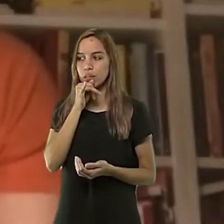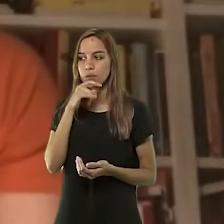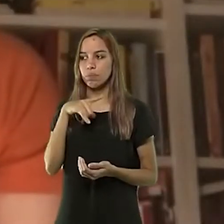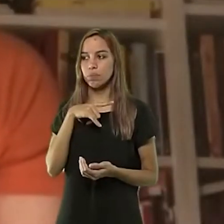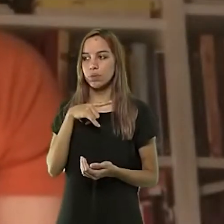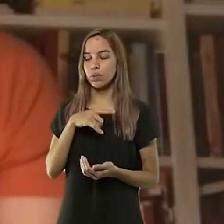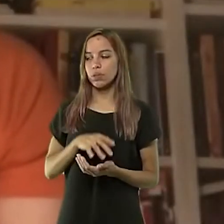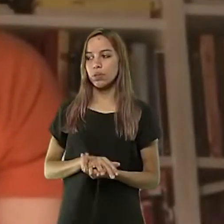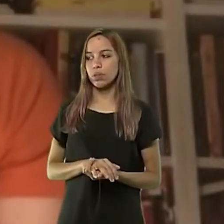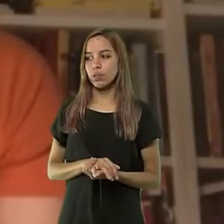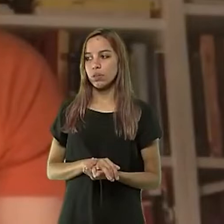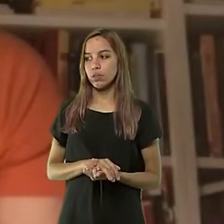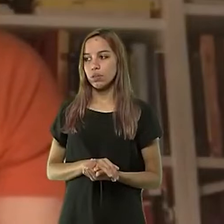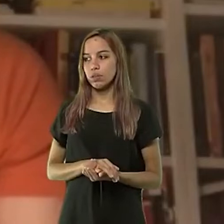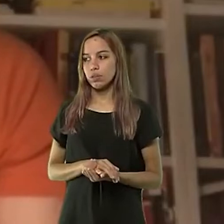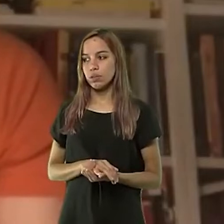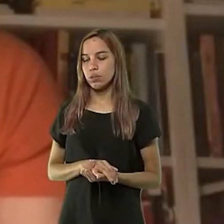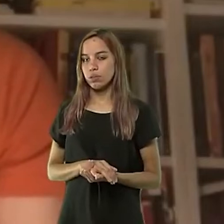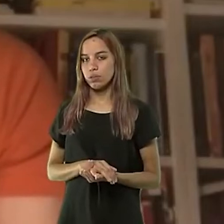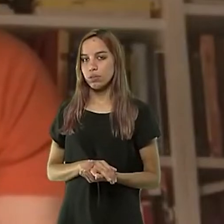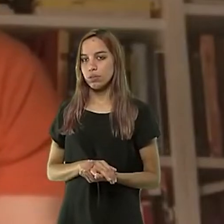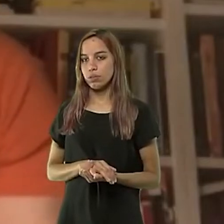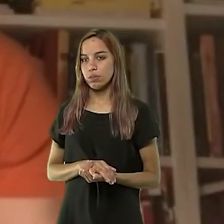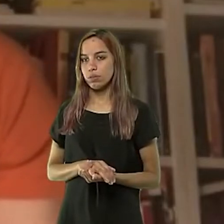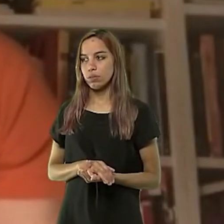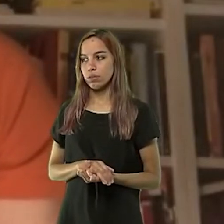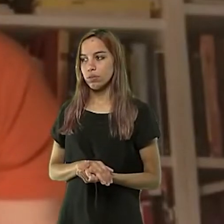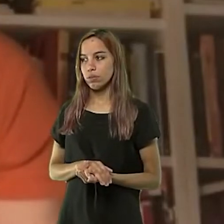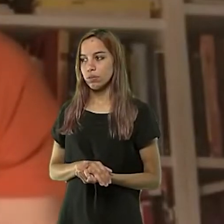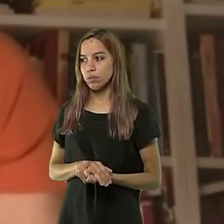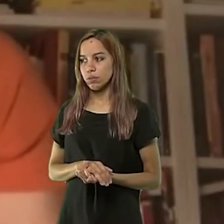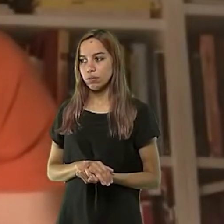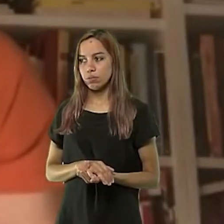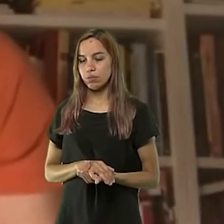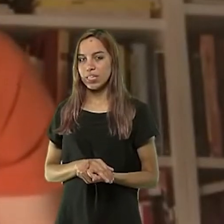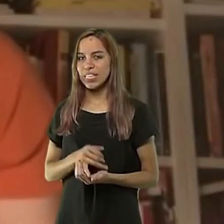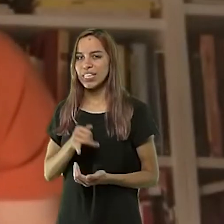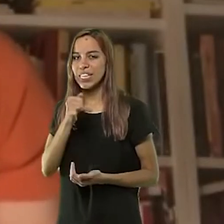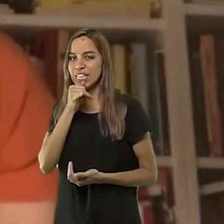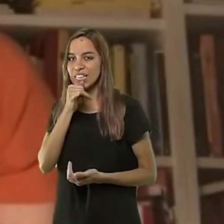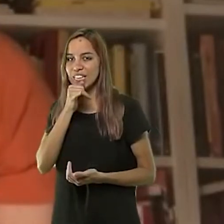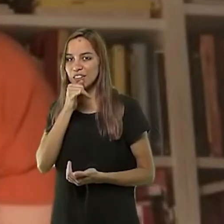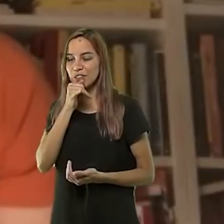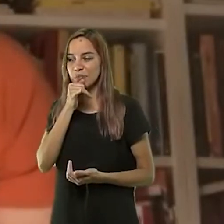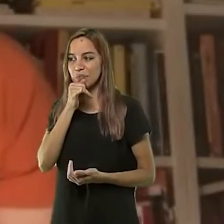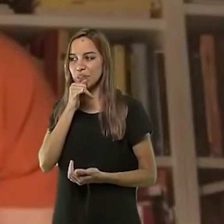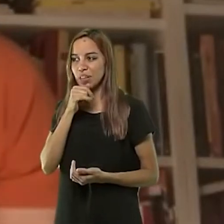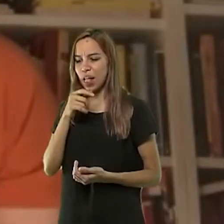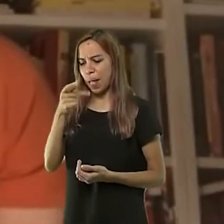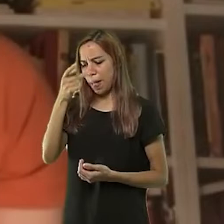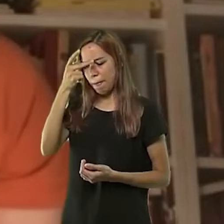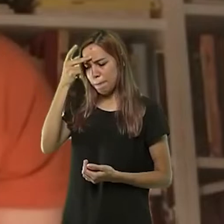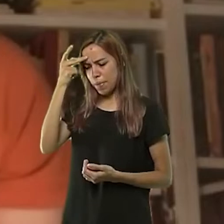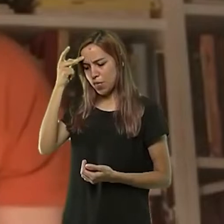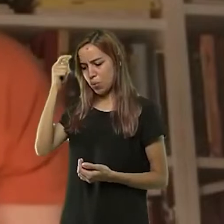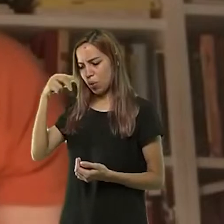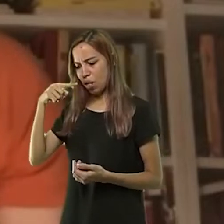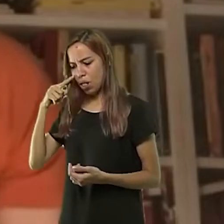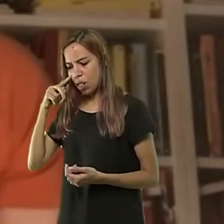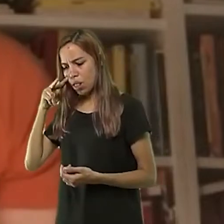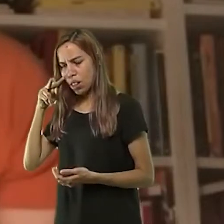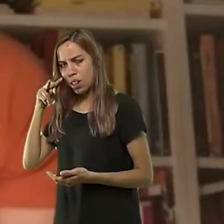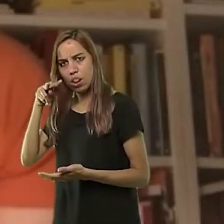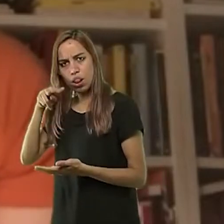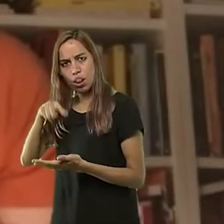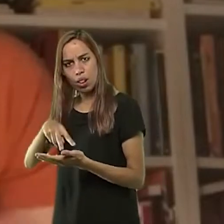saiu, eu falo da existência de unicórnios, e as pessoas lerão o texto pensando que eu estou